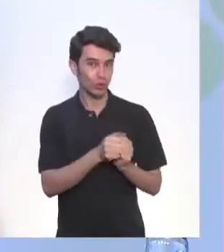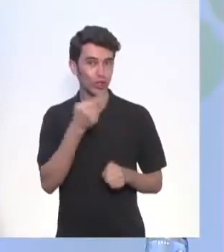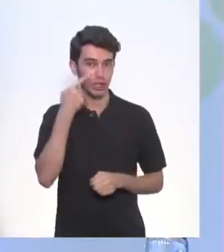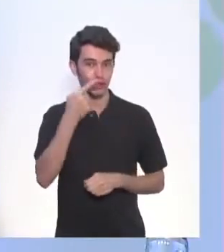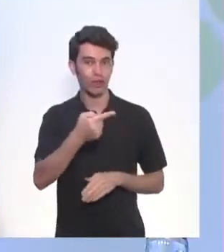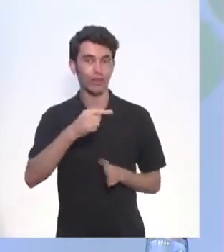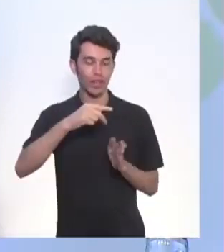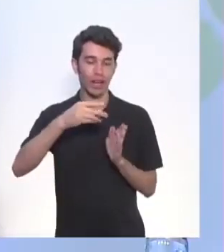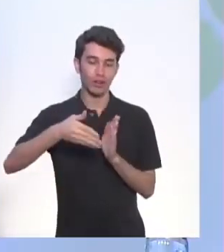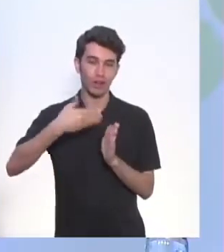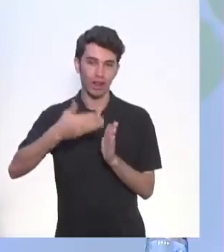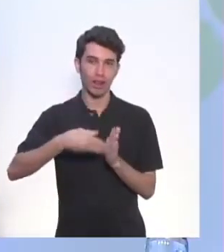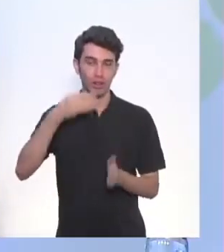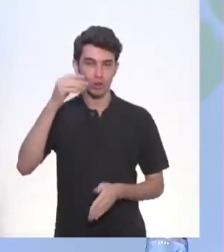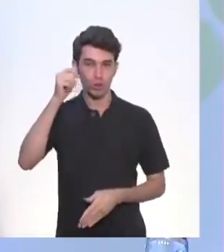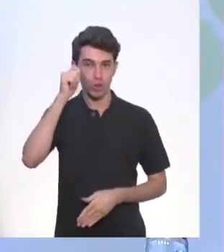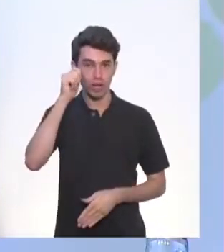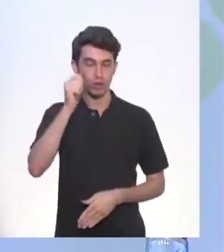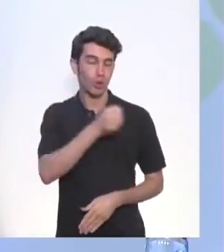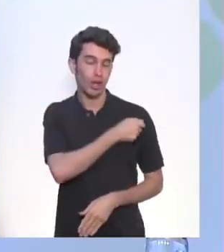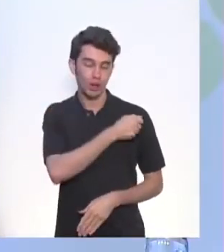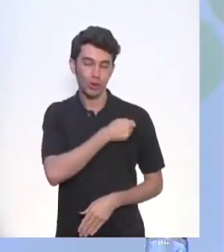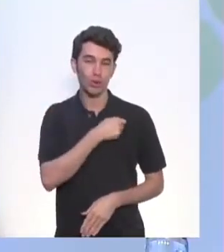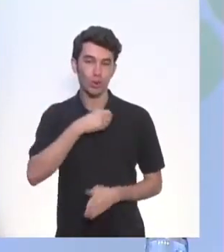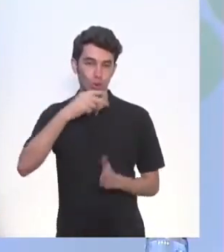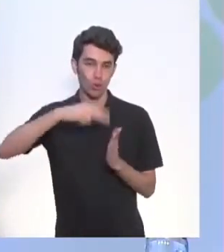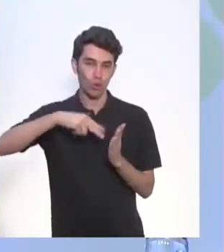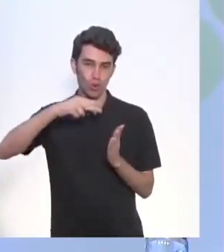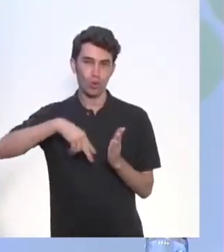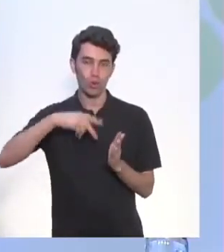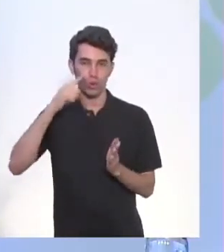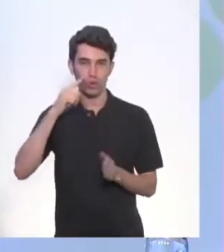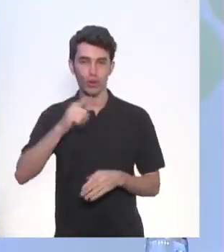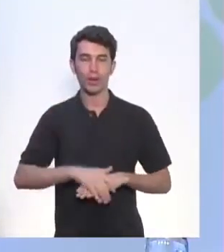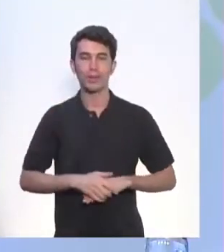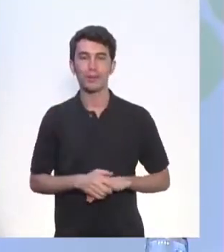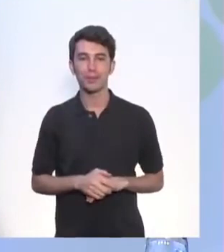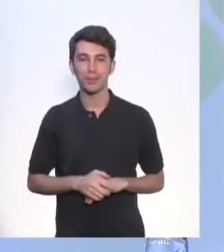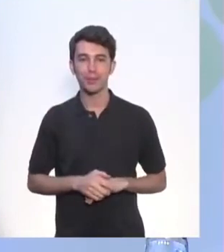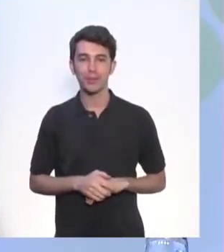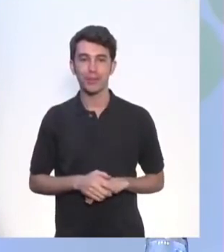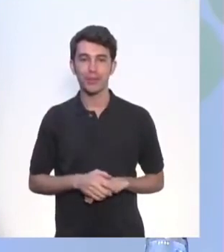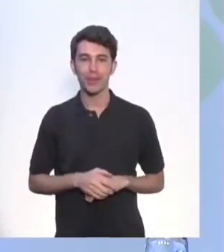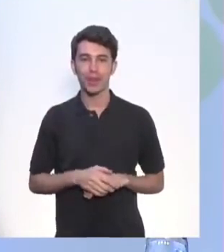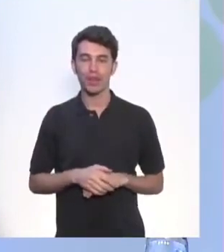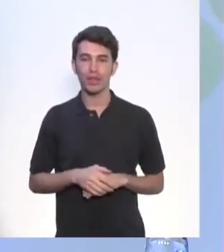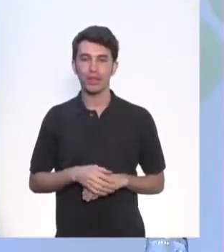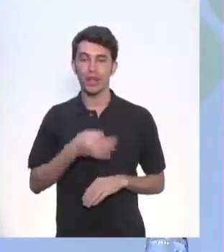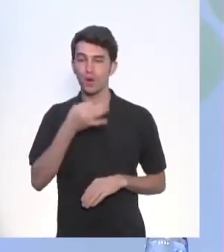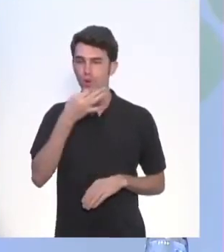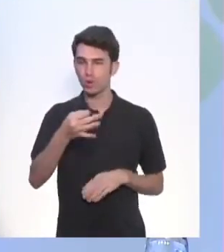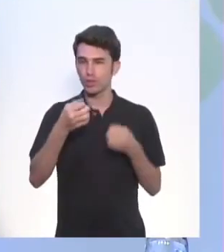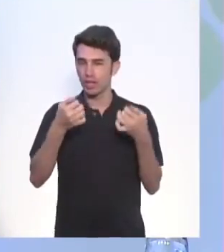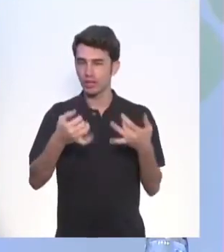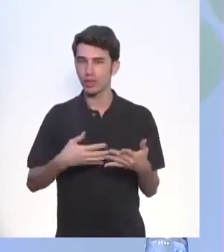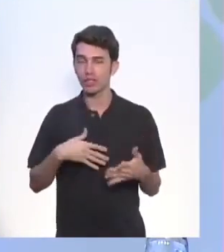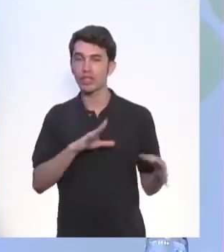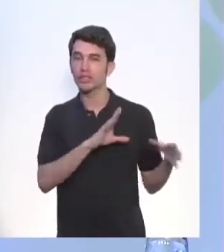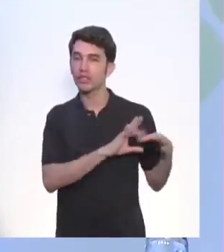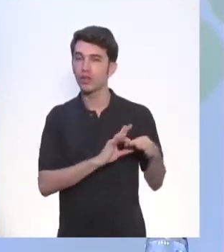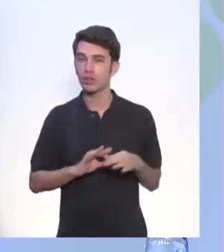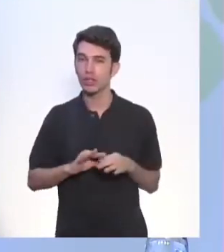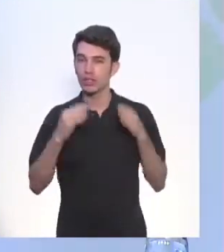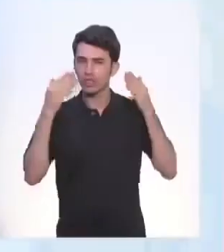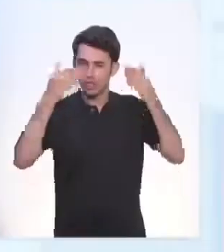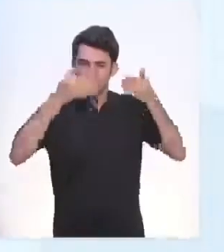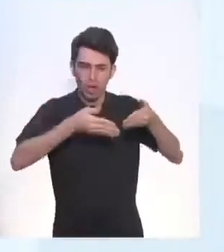está no caderno do aluno, professor Mauro? Isso, com então, alguns comentários sobre a entrevista. Então, nós vamos deixar bem claro nesse contexto. Nós estamos focando